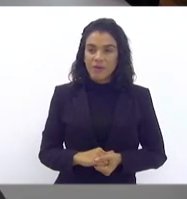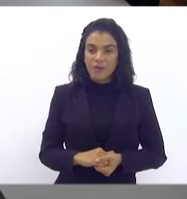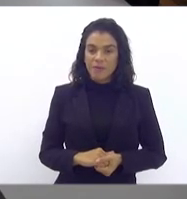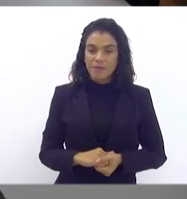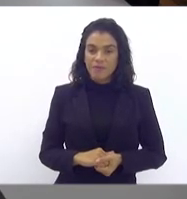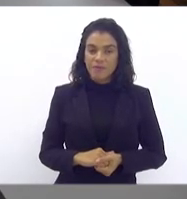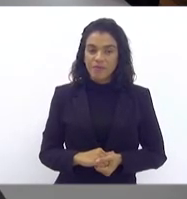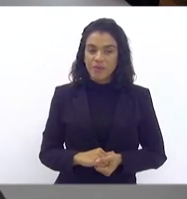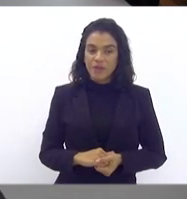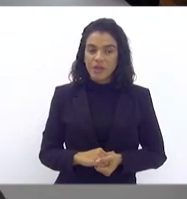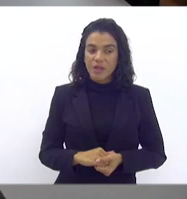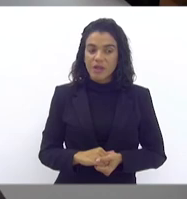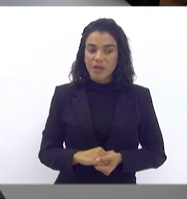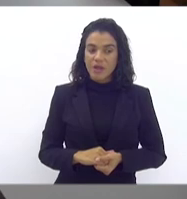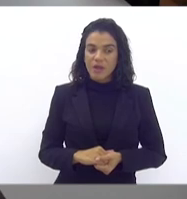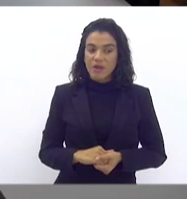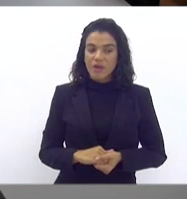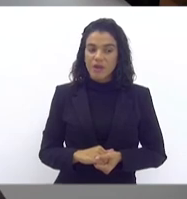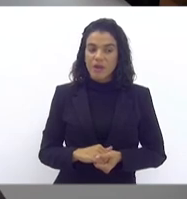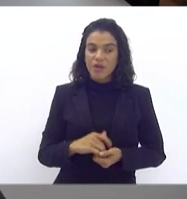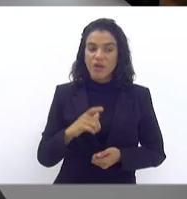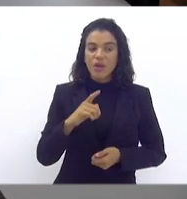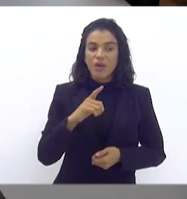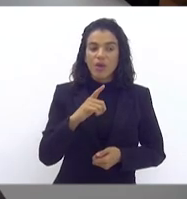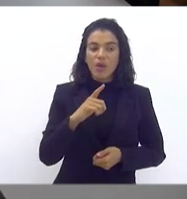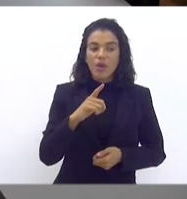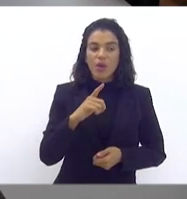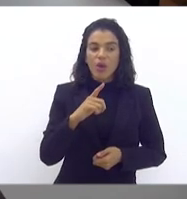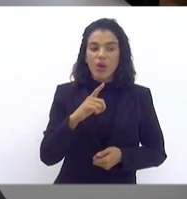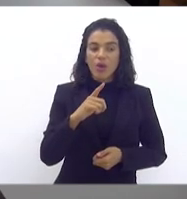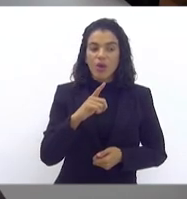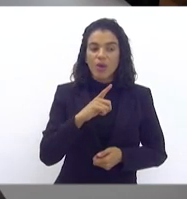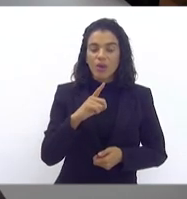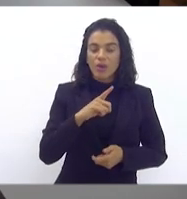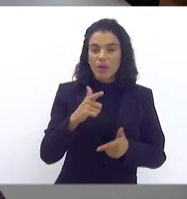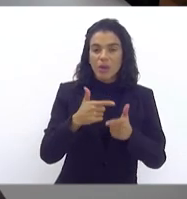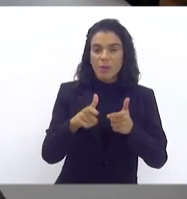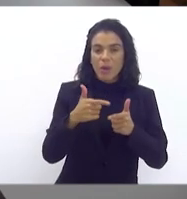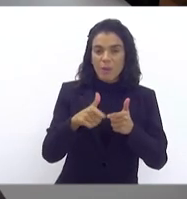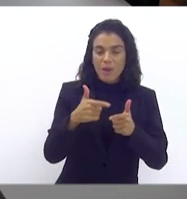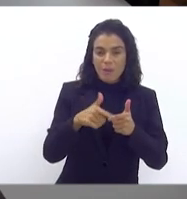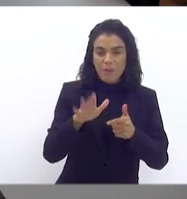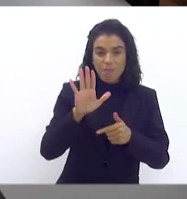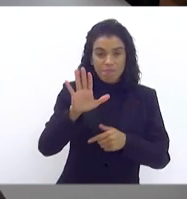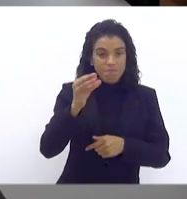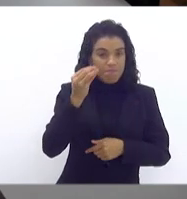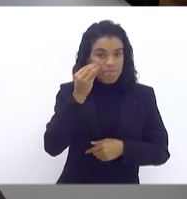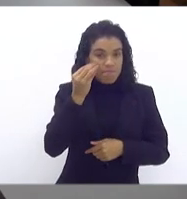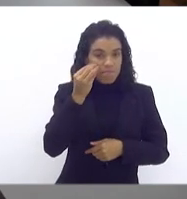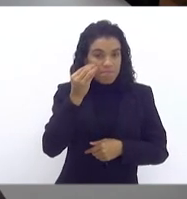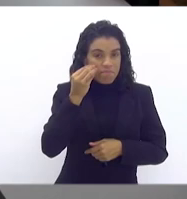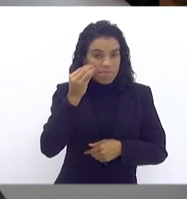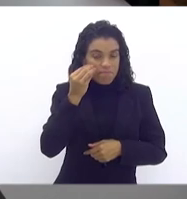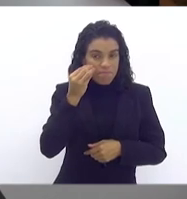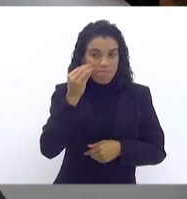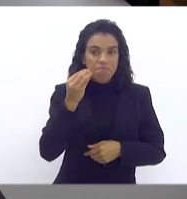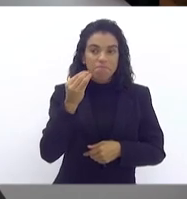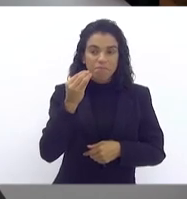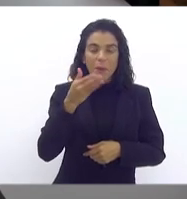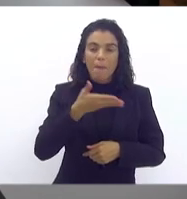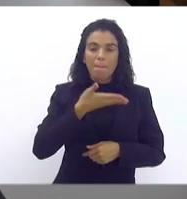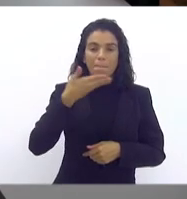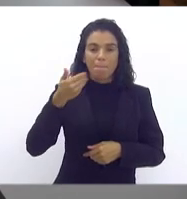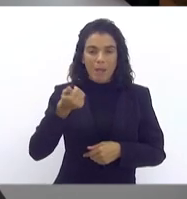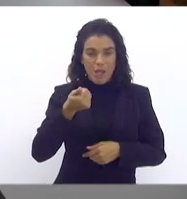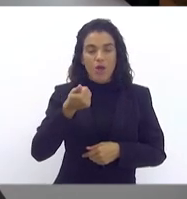eu estou com problema no meu áudio não tô tendo retorno da reunião eh deixa eu tentar melhorar